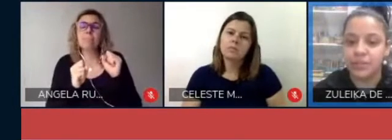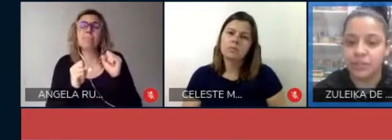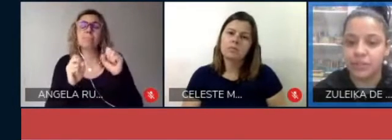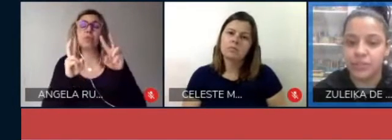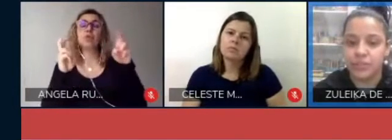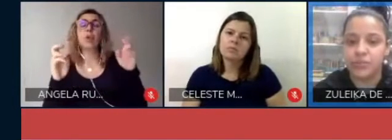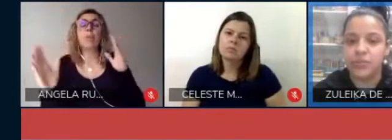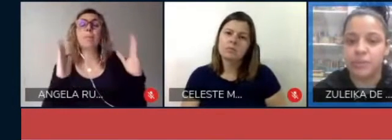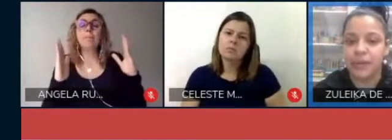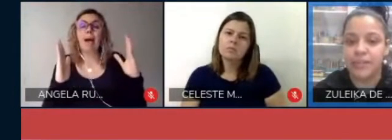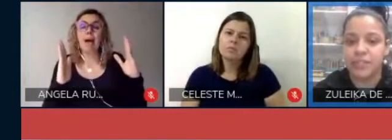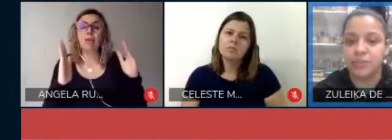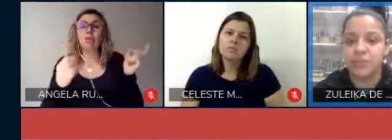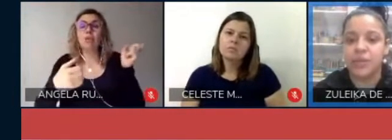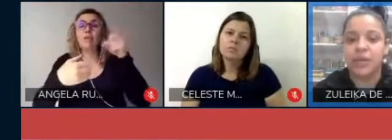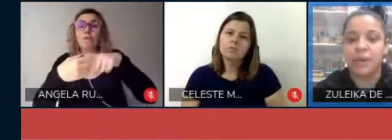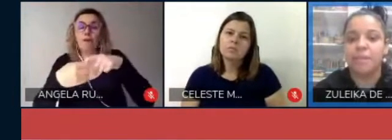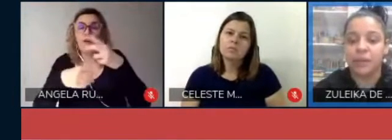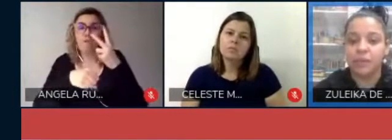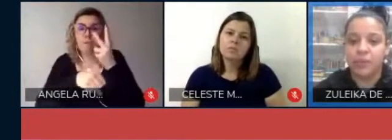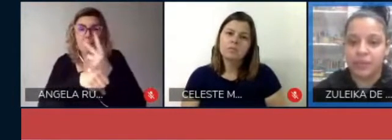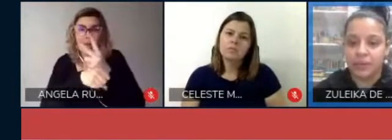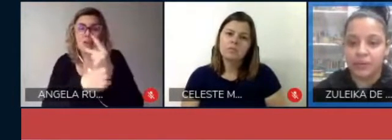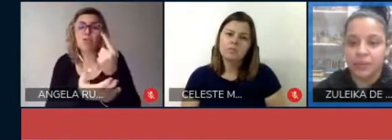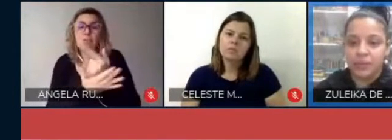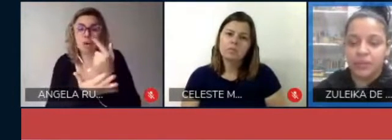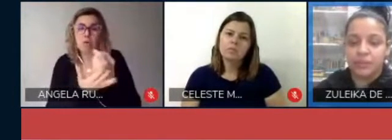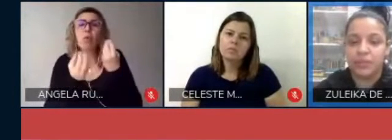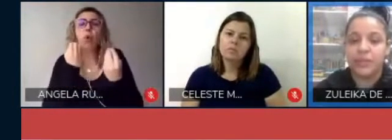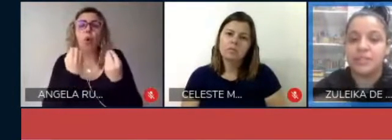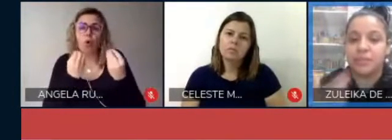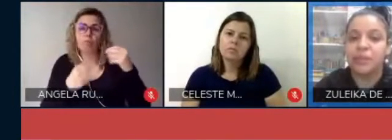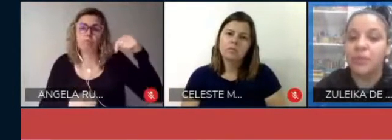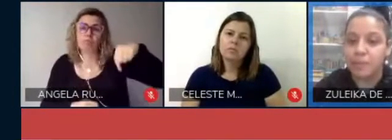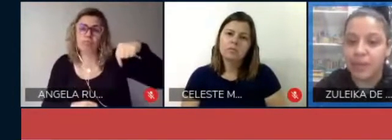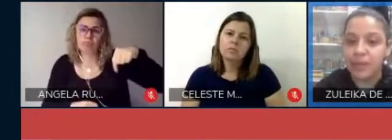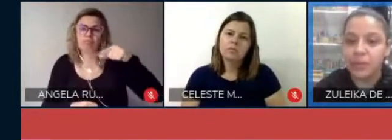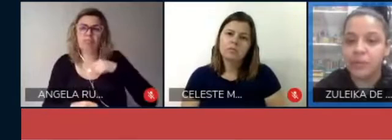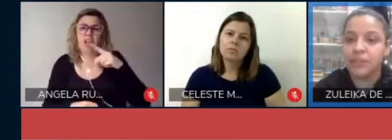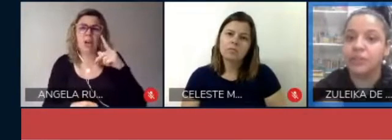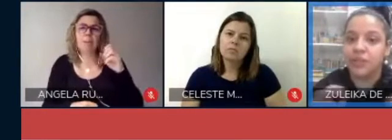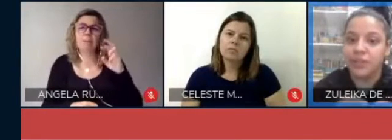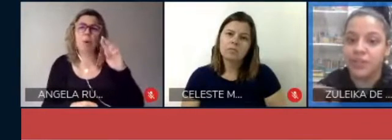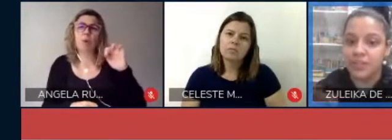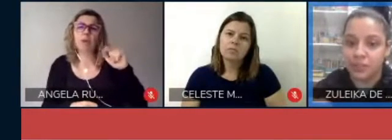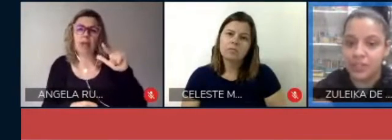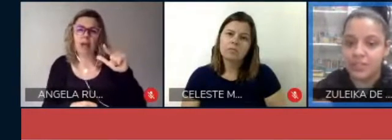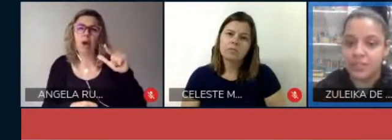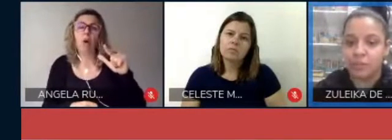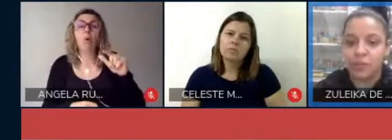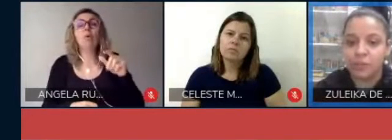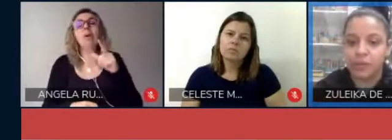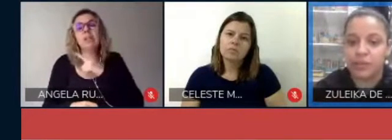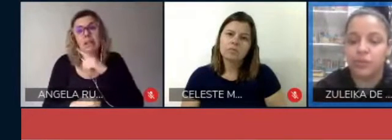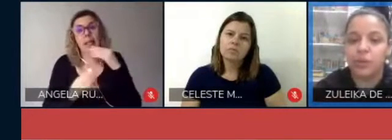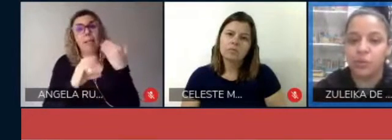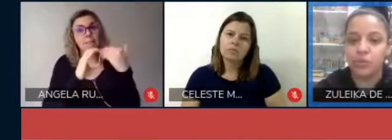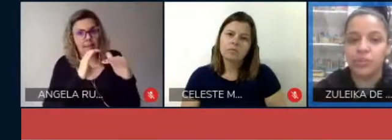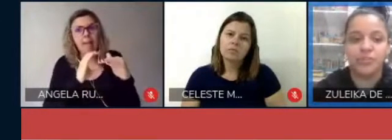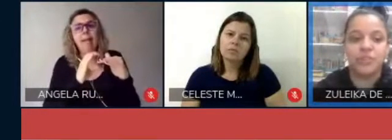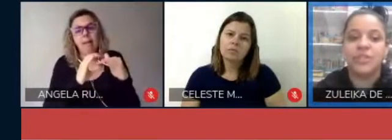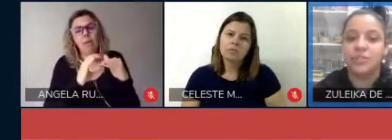sobre o prazo de devolução dos empréstimos pelo portal, recebendo o e-mail, que eu tenho que fazer a atualização pelo